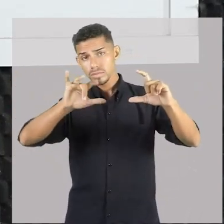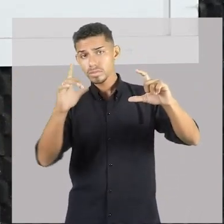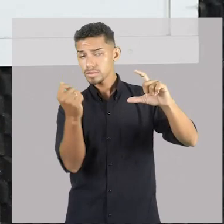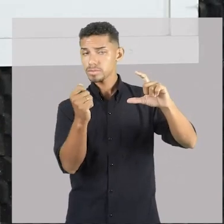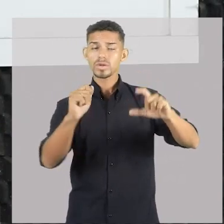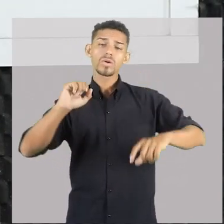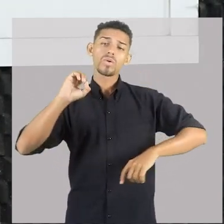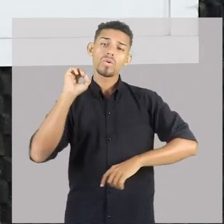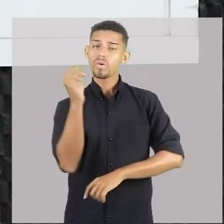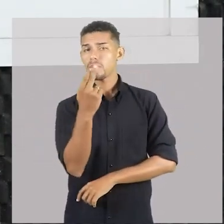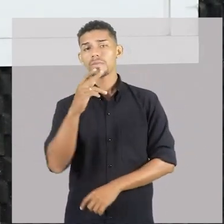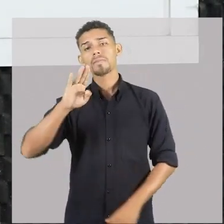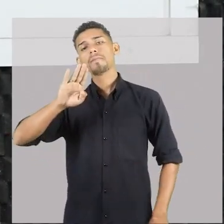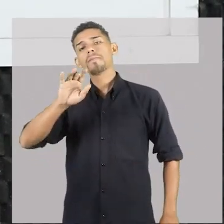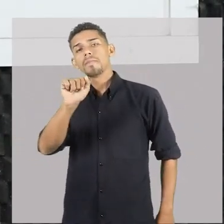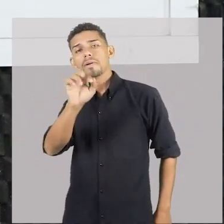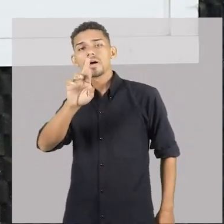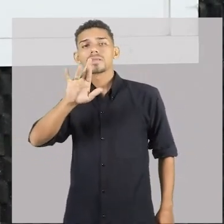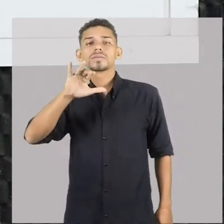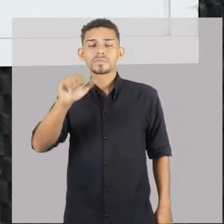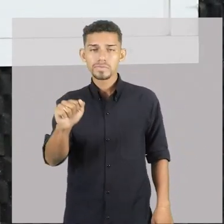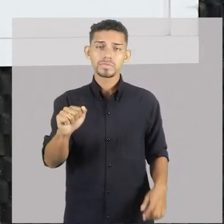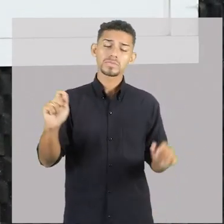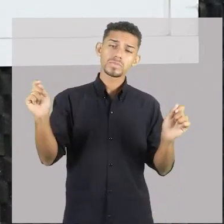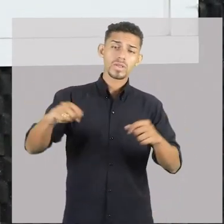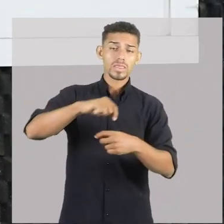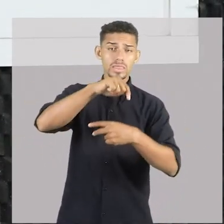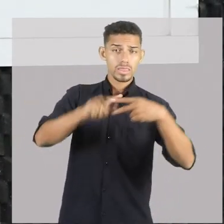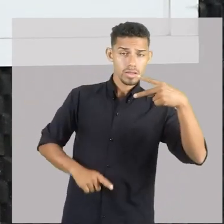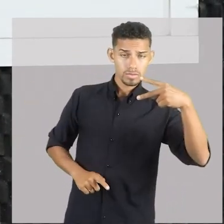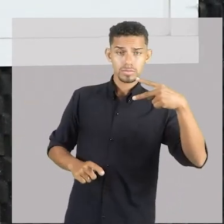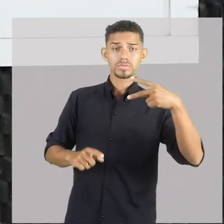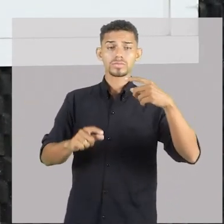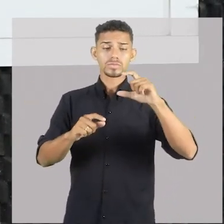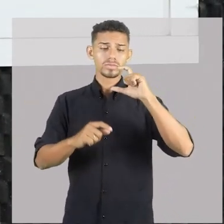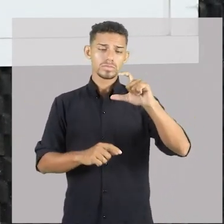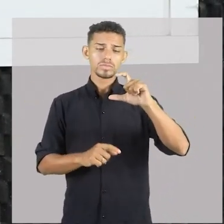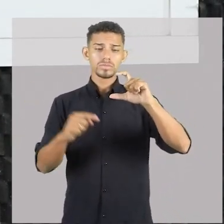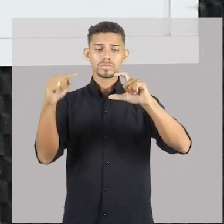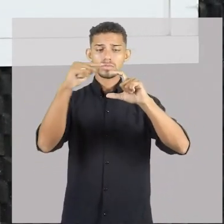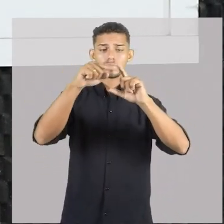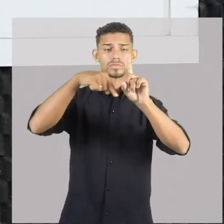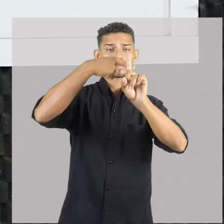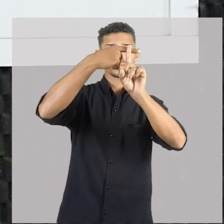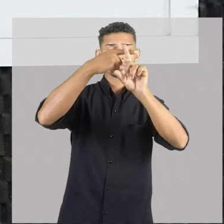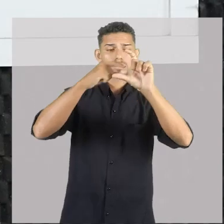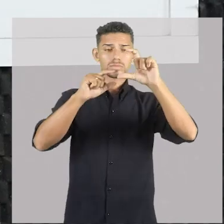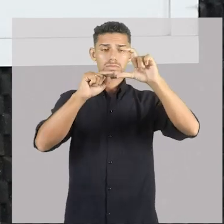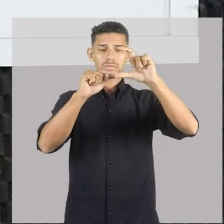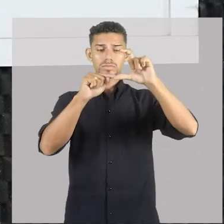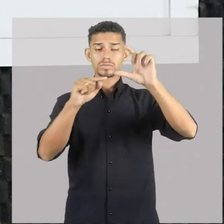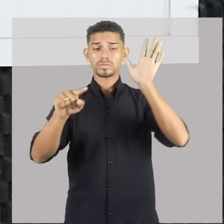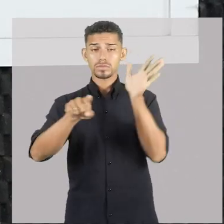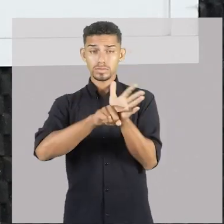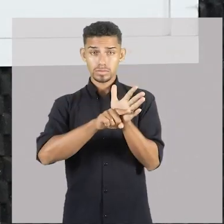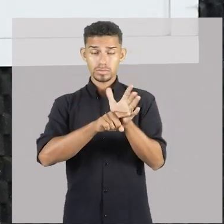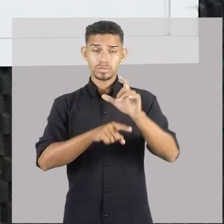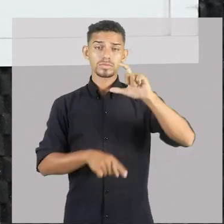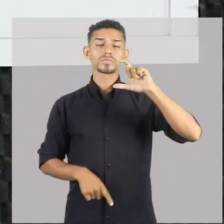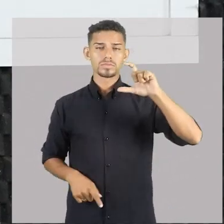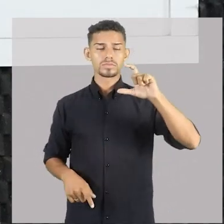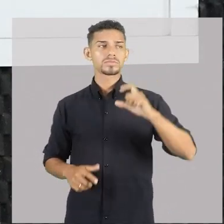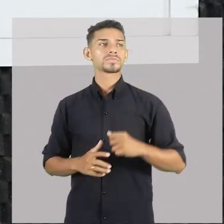A pilha ou a bateria, ela tem dois polos, um que a gente classifica como positivo e outro que a gente classifica como